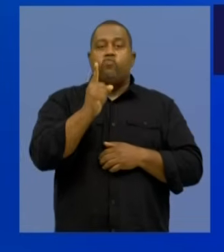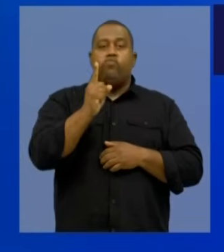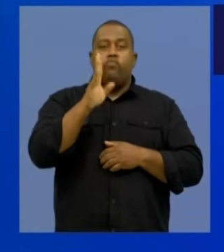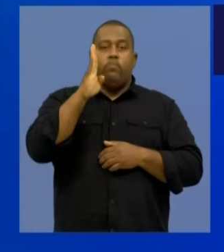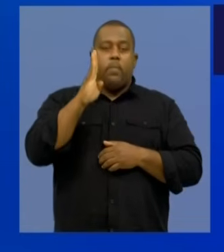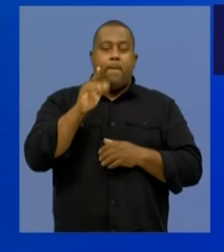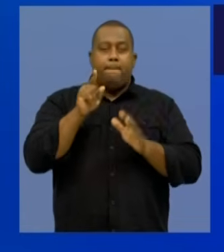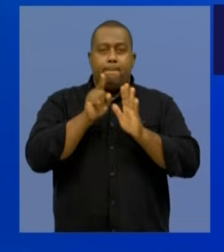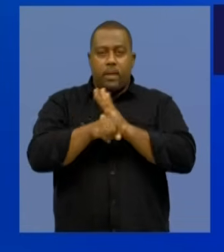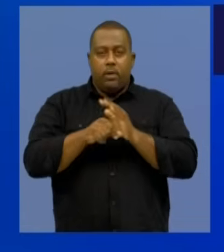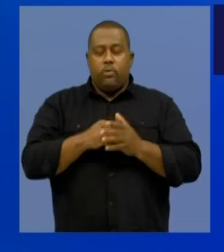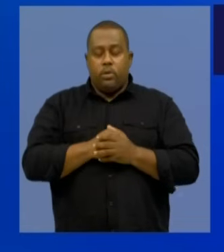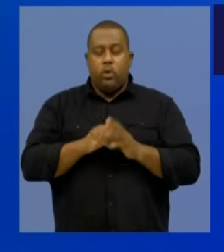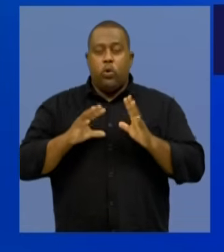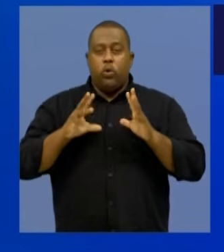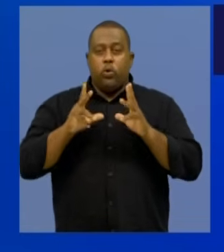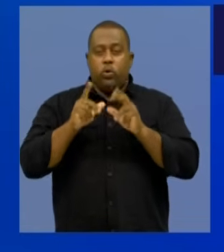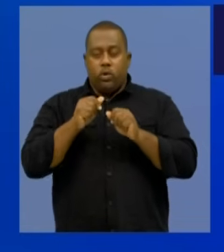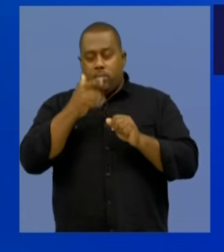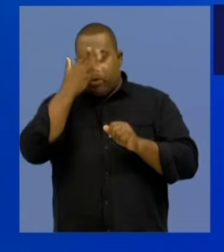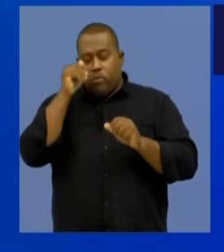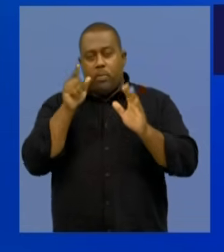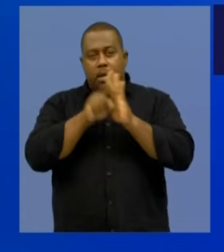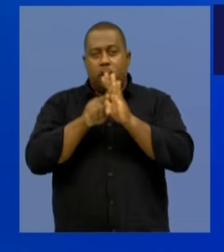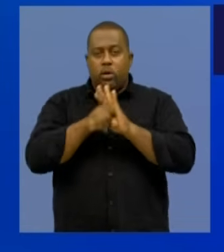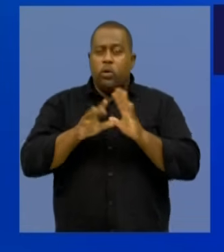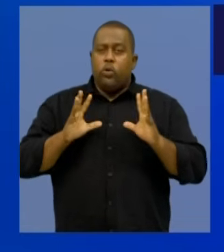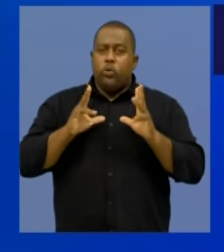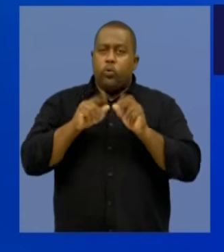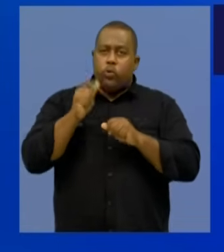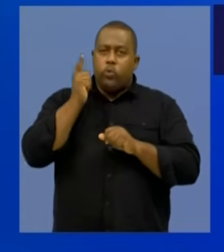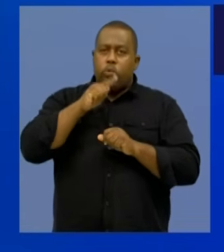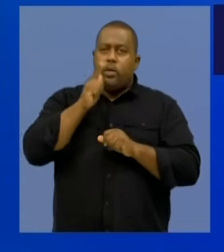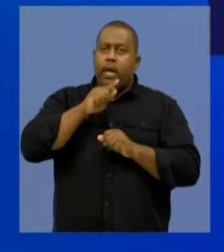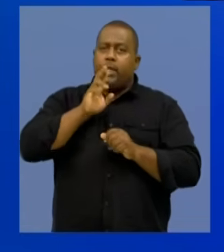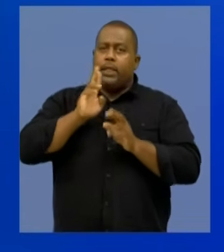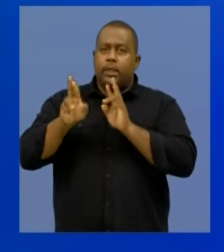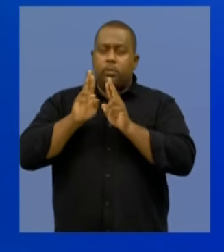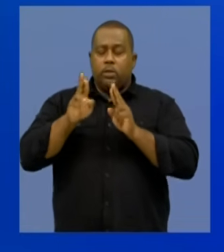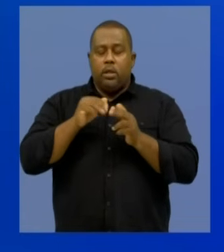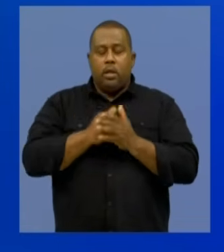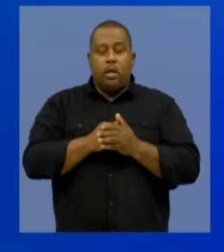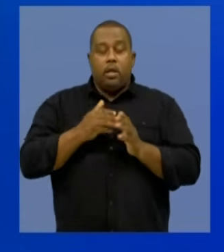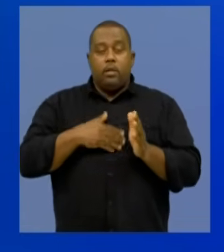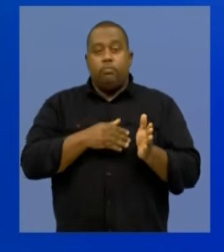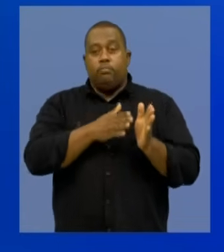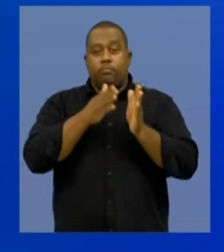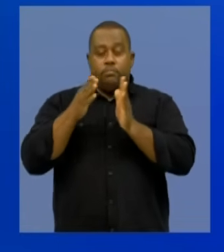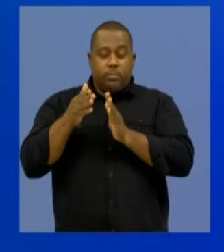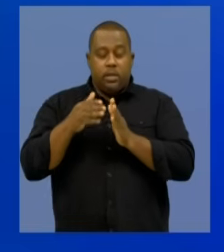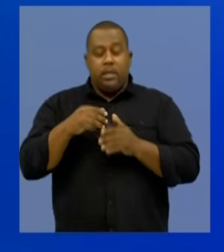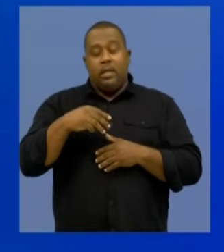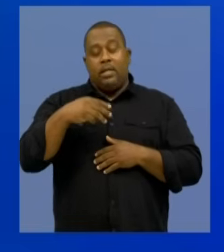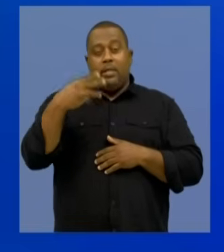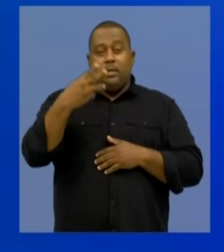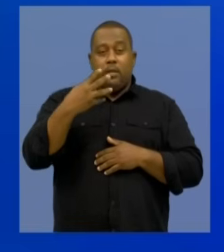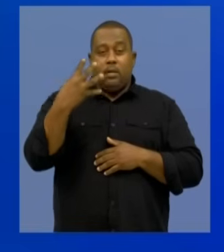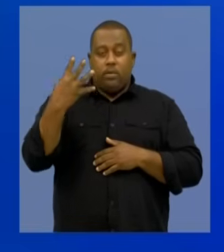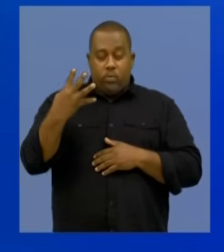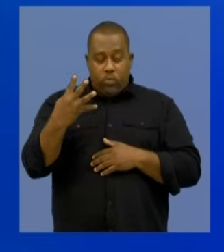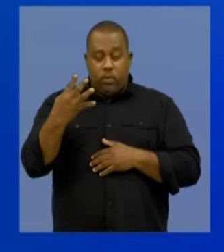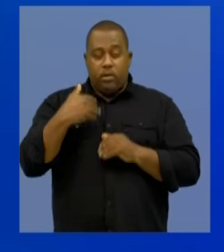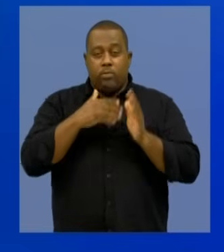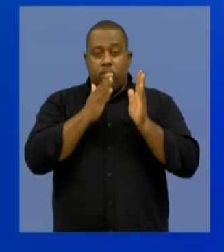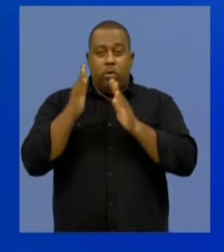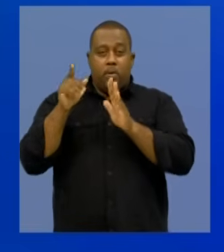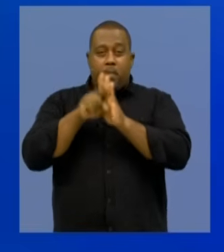pergunta. Assim, todos perguntam e todos respondem. Nos 2 blocos seguintes de perguntas, candidatos